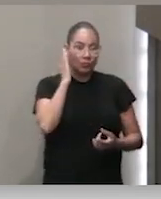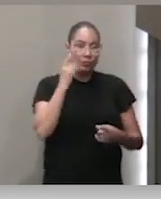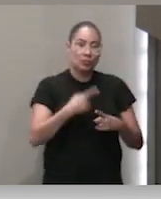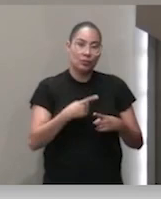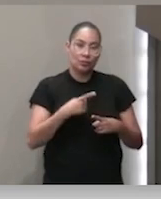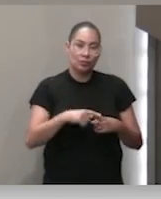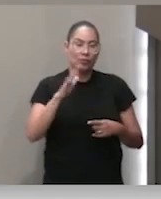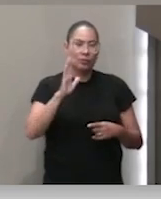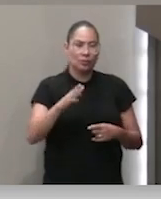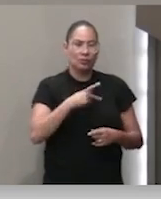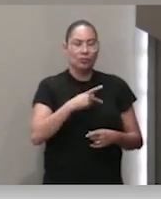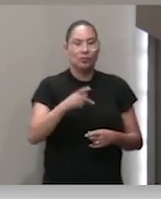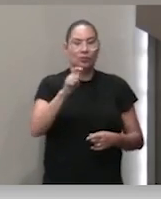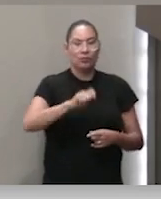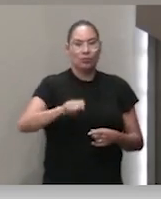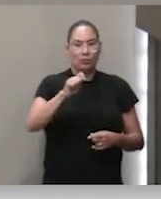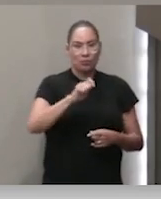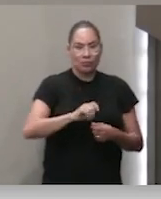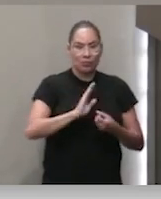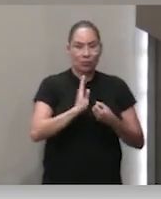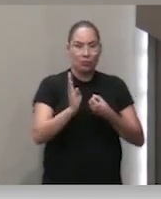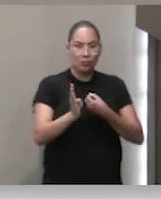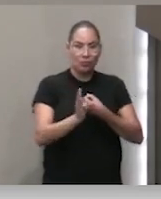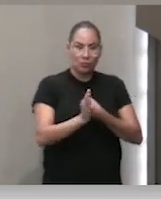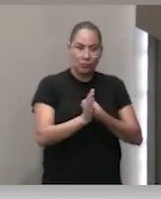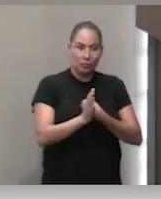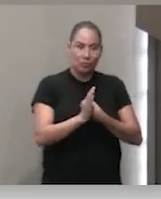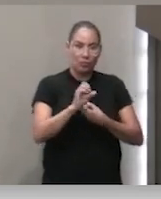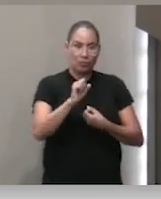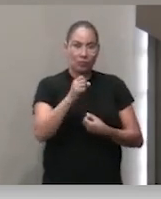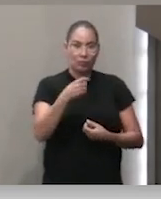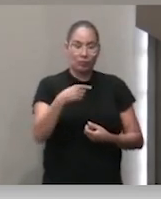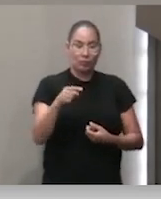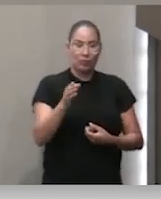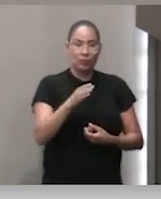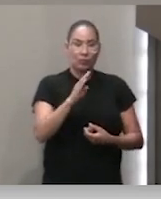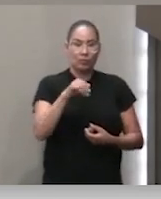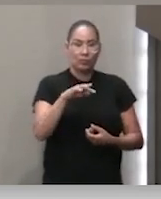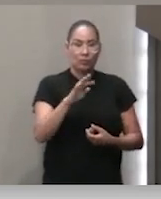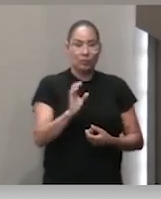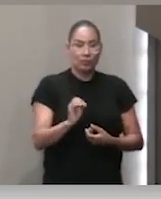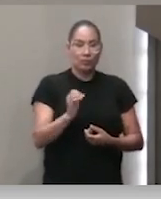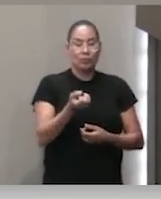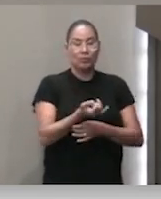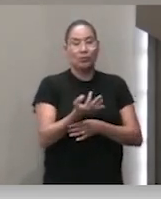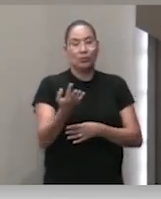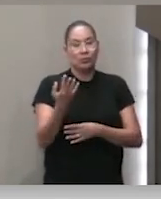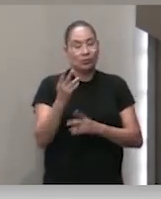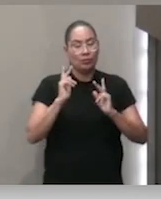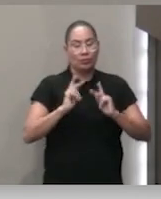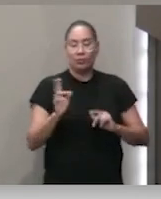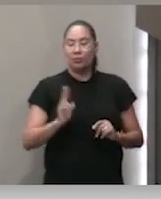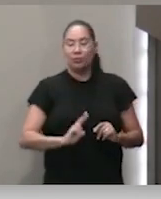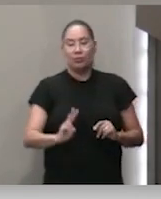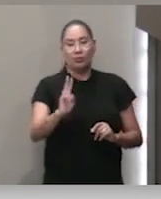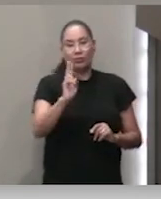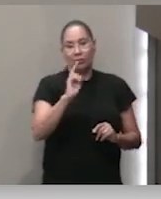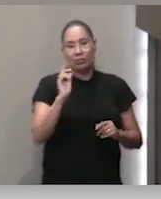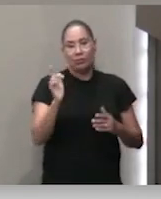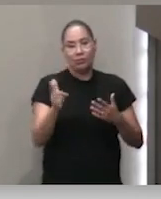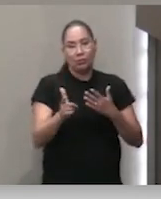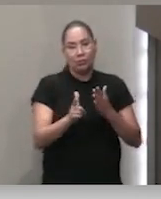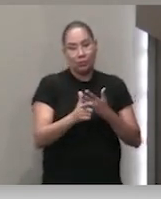fui presidente da Associação de Moradores, lá no nosso querido loteamento São Bento, e muitas vezes não é valorizado na nossa